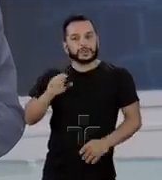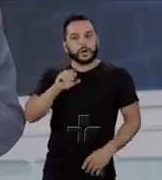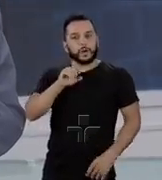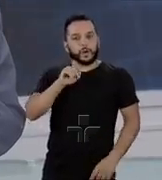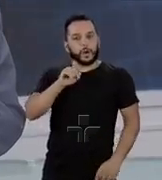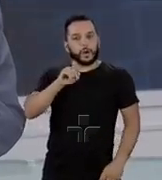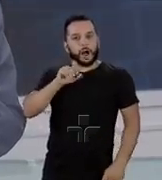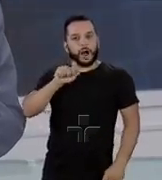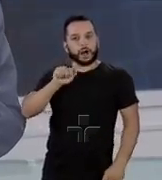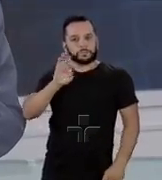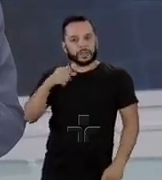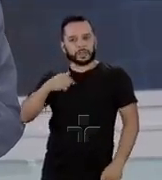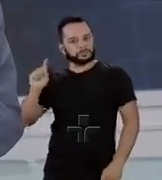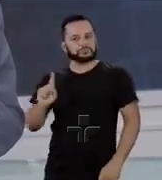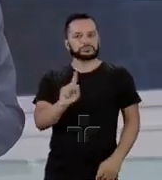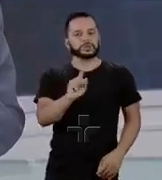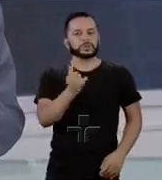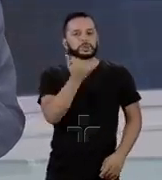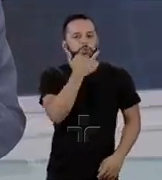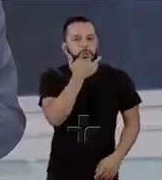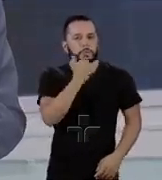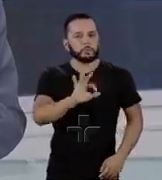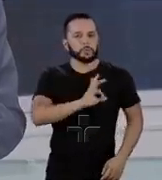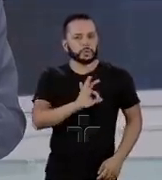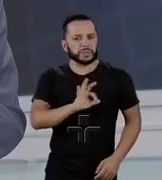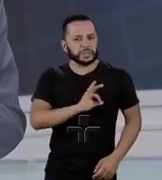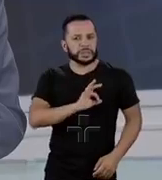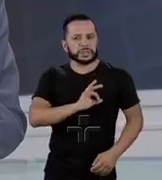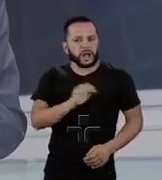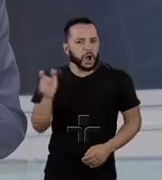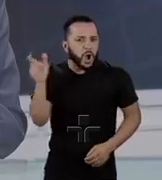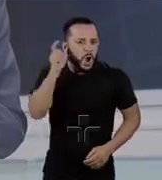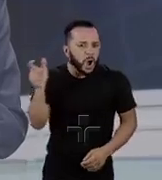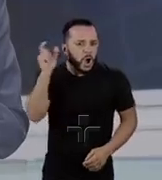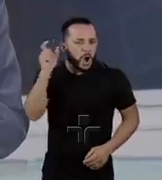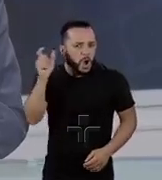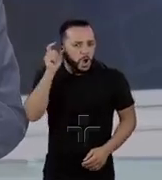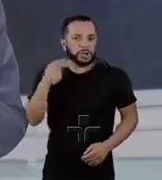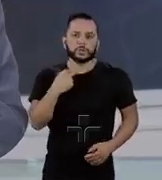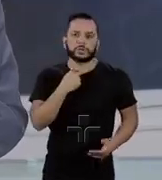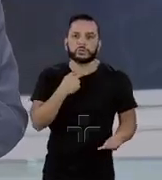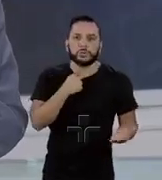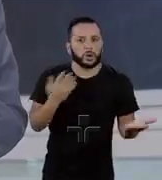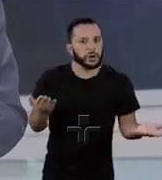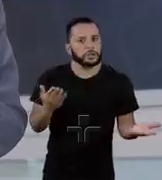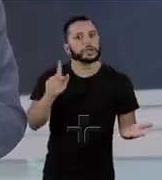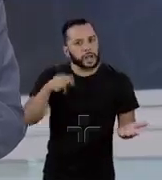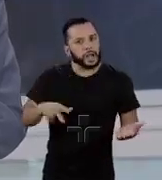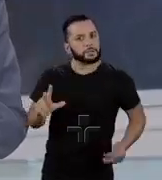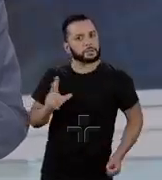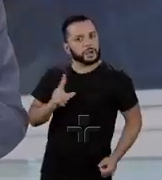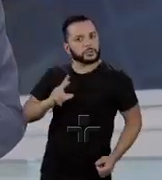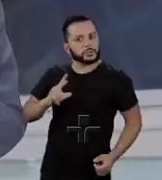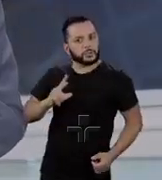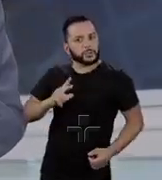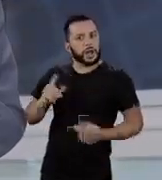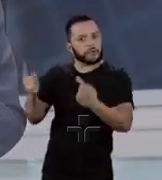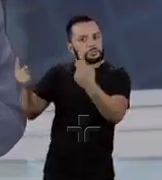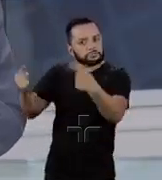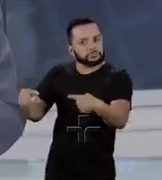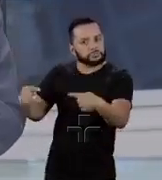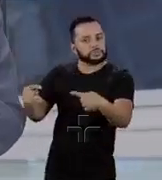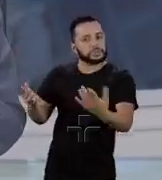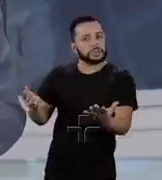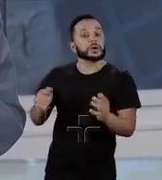entendeu que realmente essas gravações apresentavam violação de sigilo profissional e que, portanto, por conta